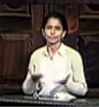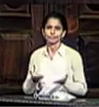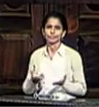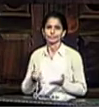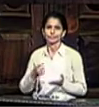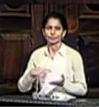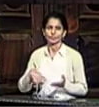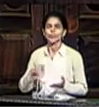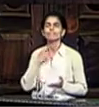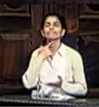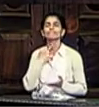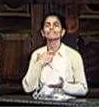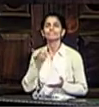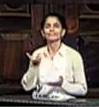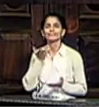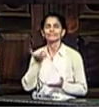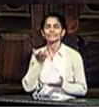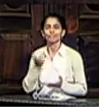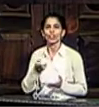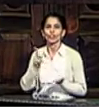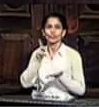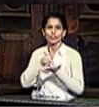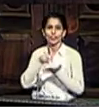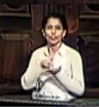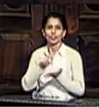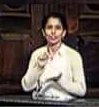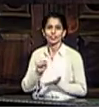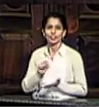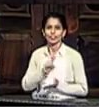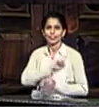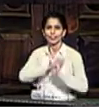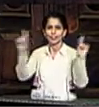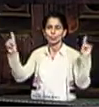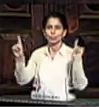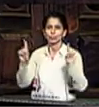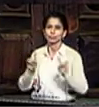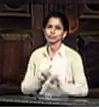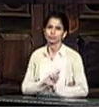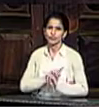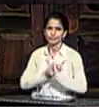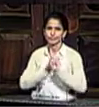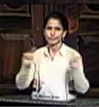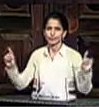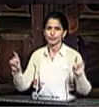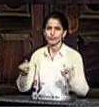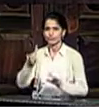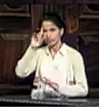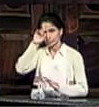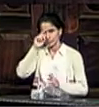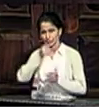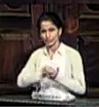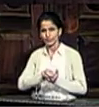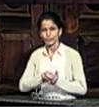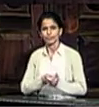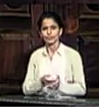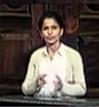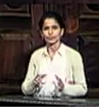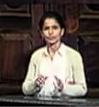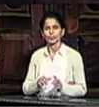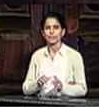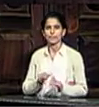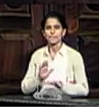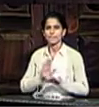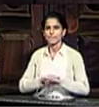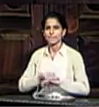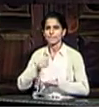ou o que eu desejava verdadeiramente, era dizer não àquela decisão de